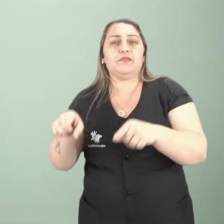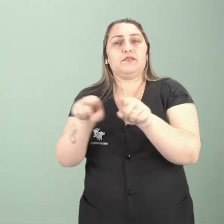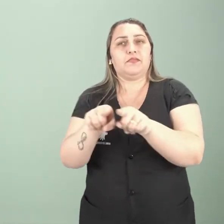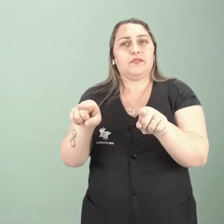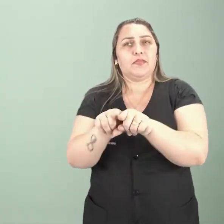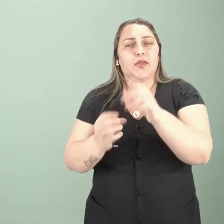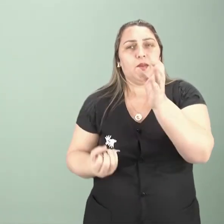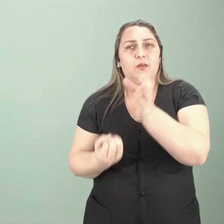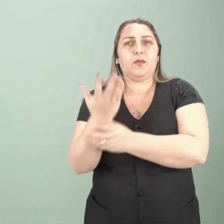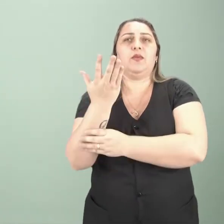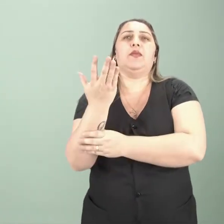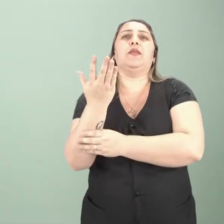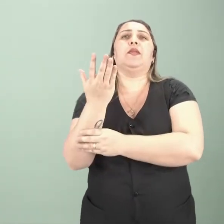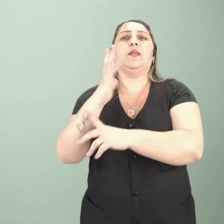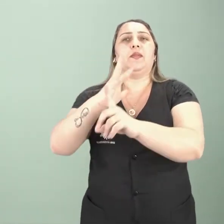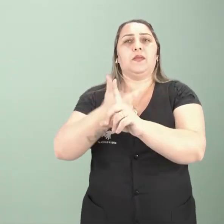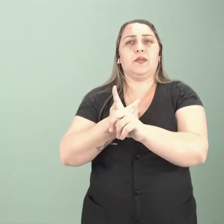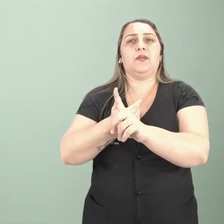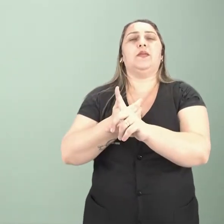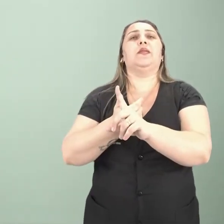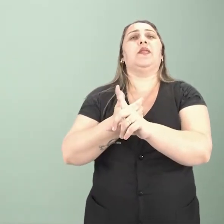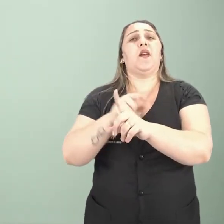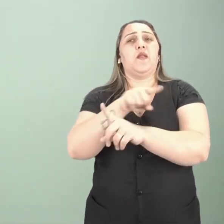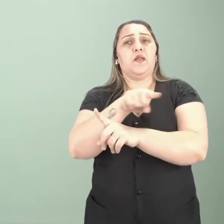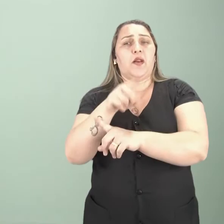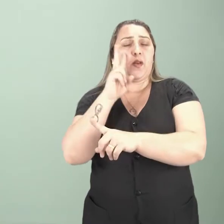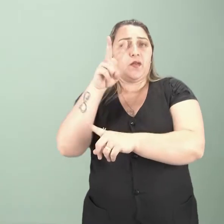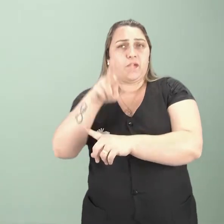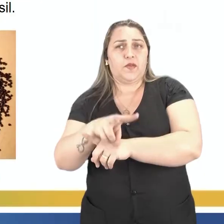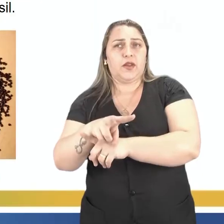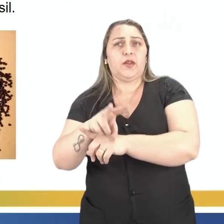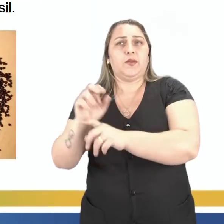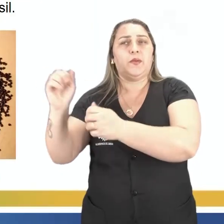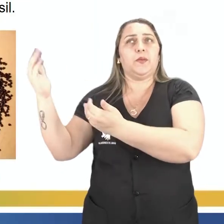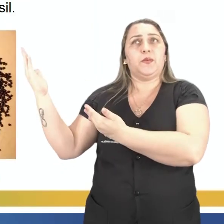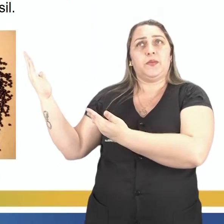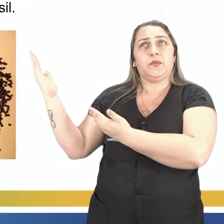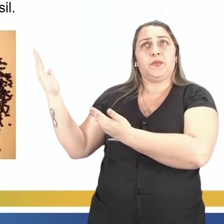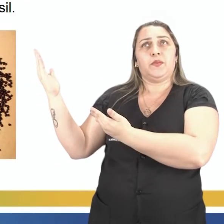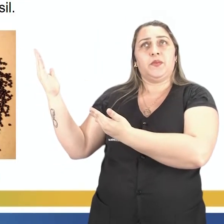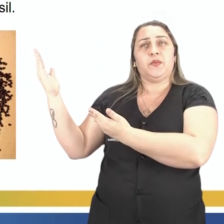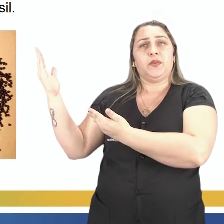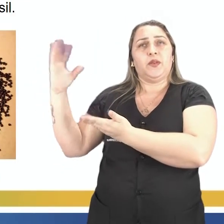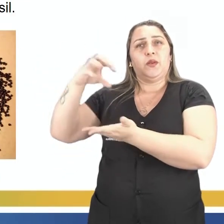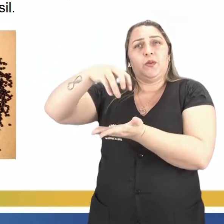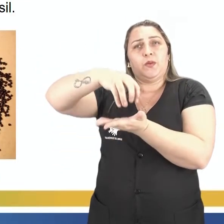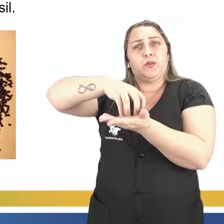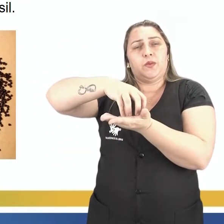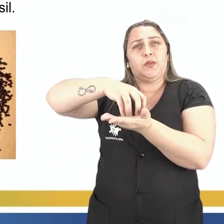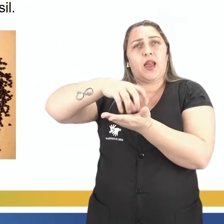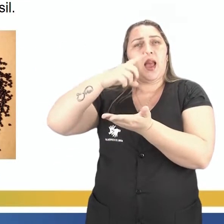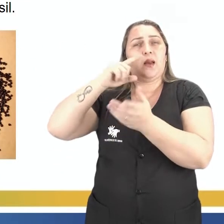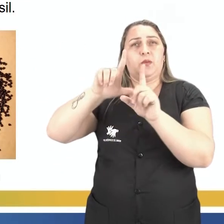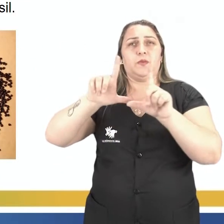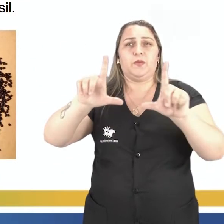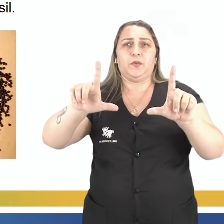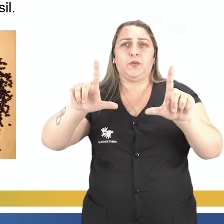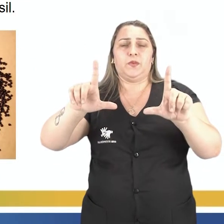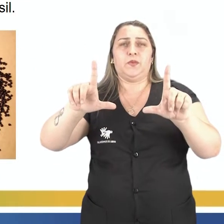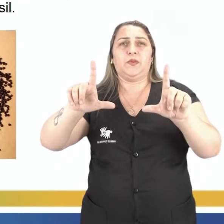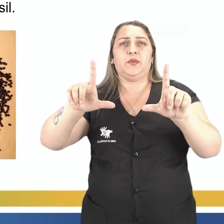também produzir grandes obras artísticas, que é a que vocês estão vendo nesse painel aqui ao centro, que é a capa,